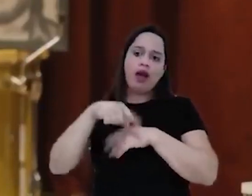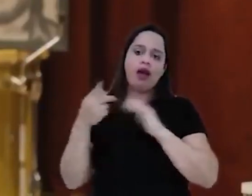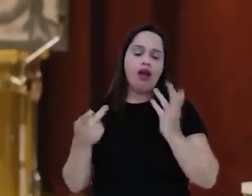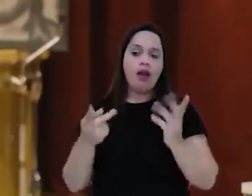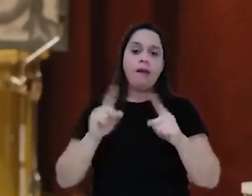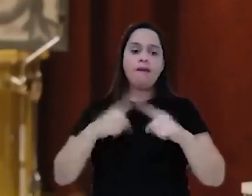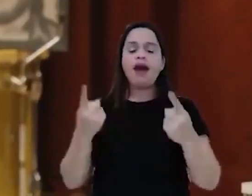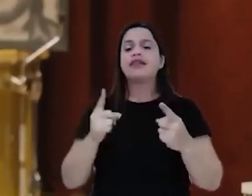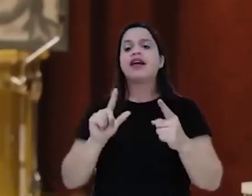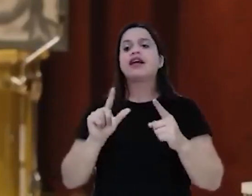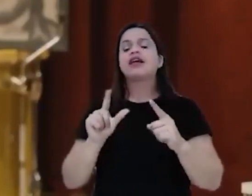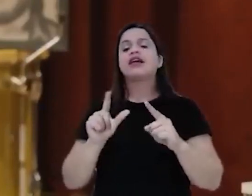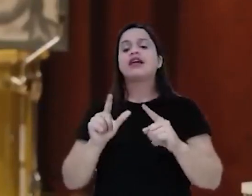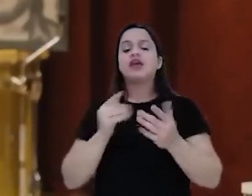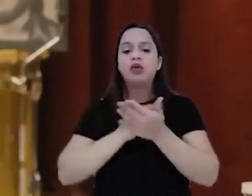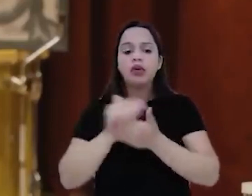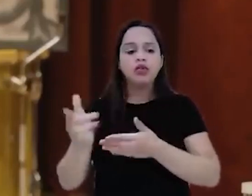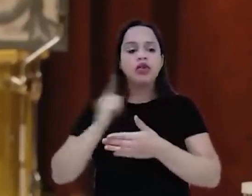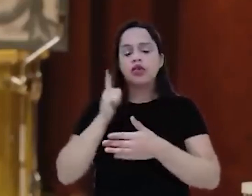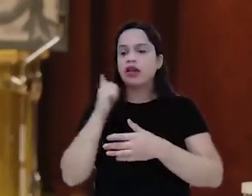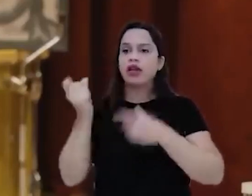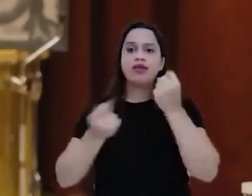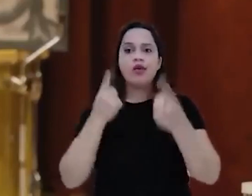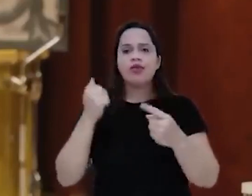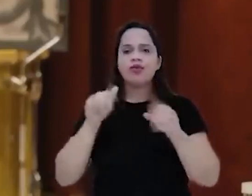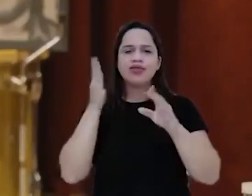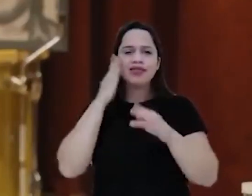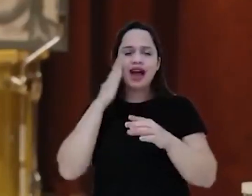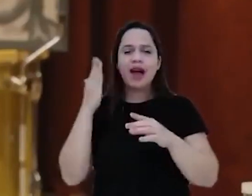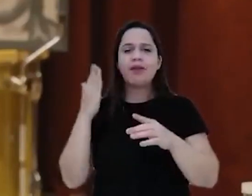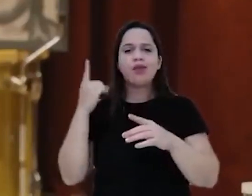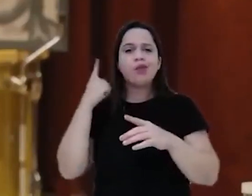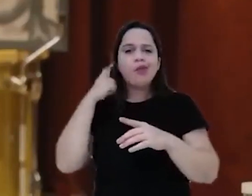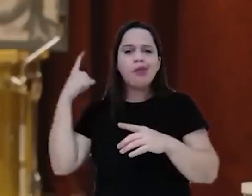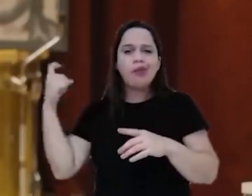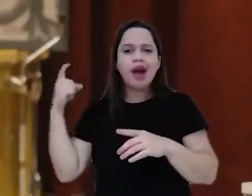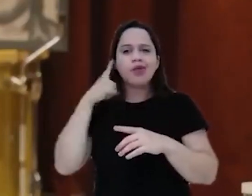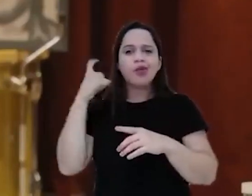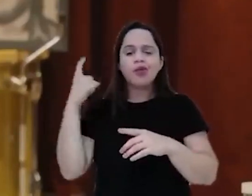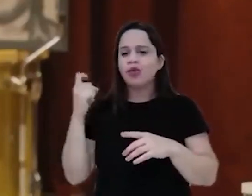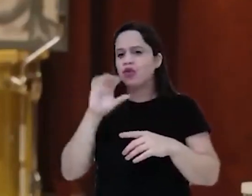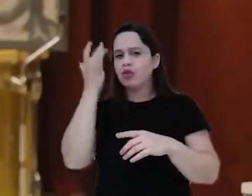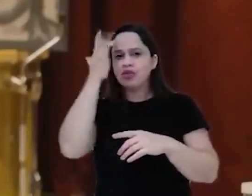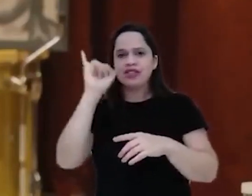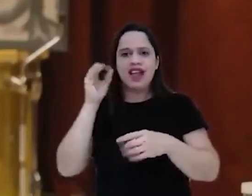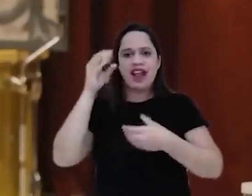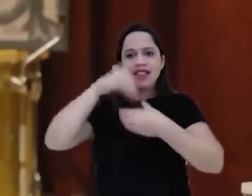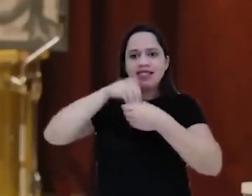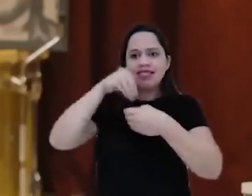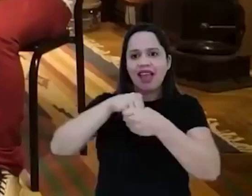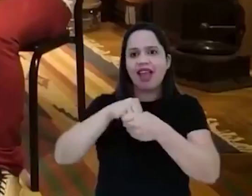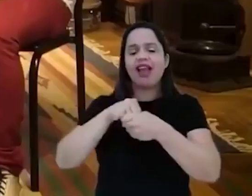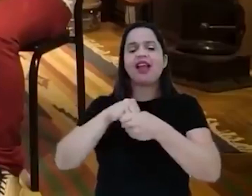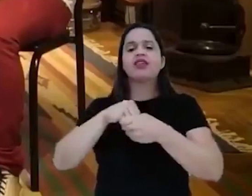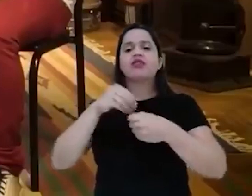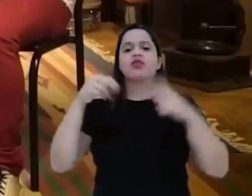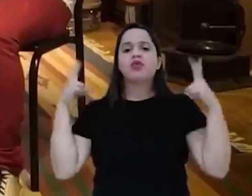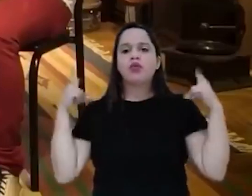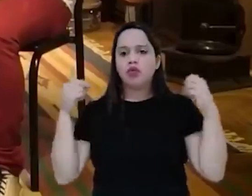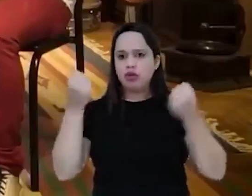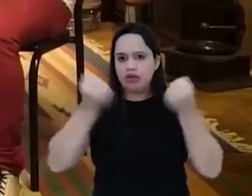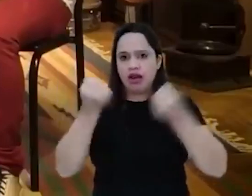lembranças Aí lá na Angélica ir lá na frente começou a estudar um uma sirene Zinho né Bibi não sei se era dentro da cabine do Ford aqui